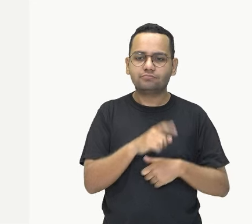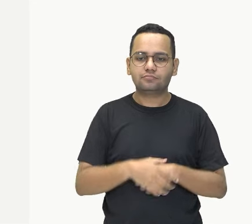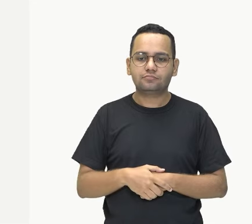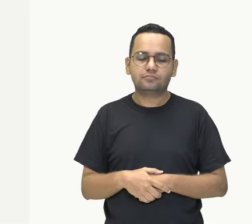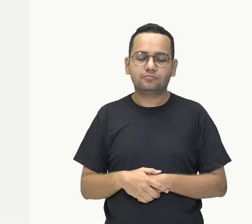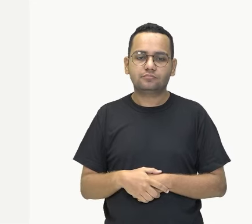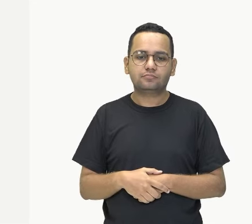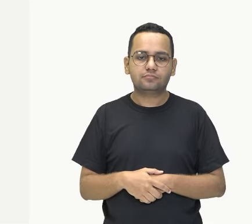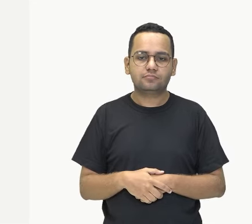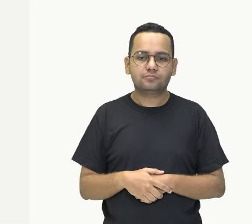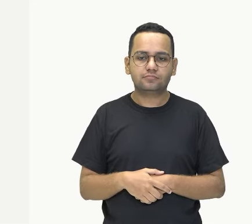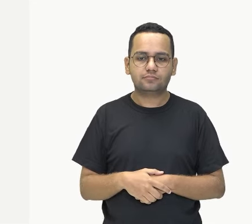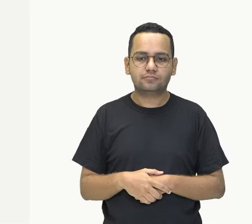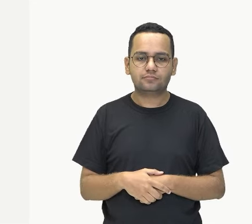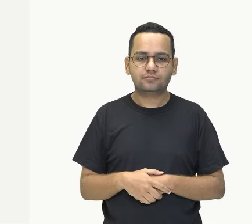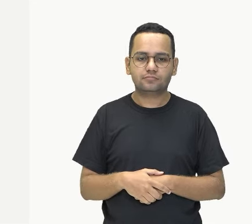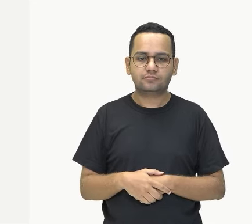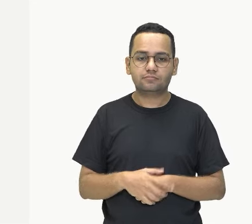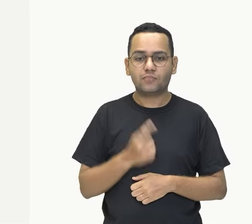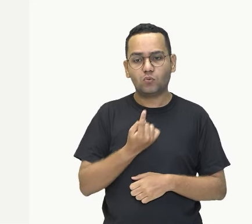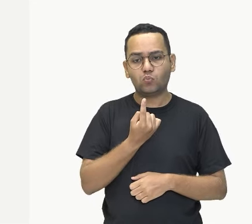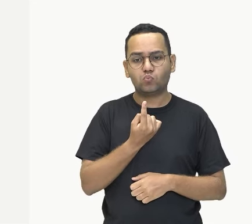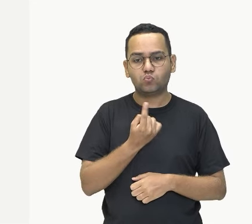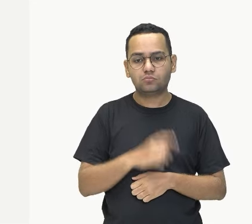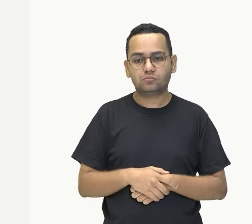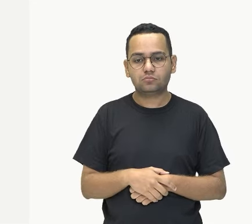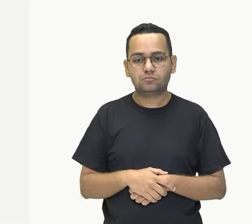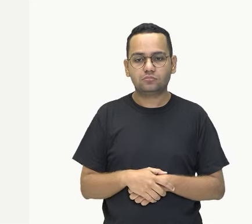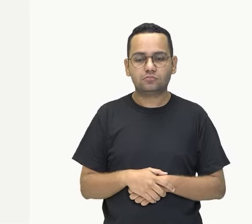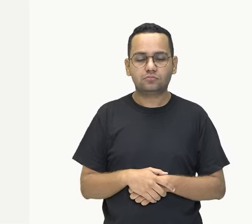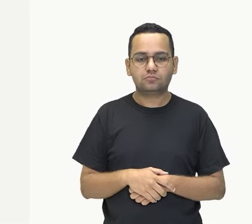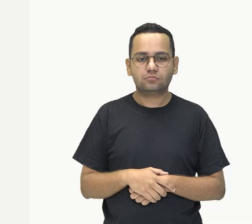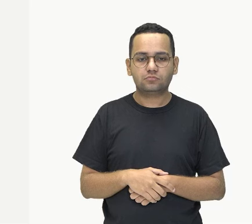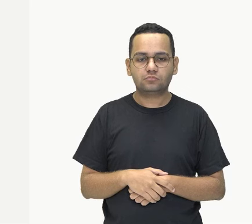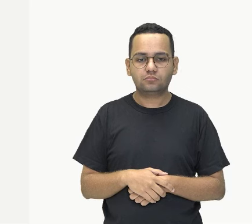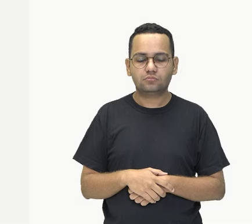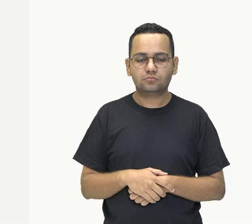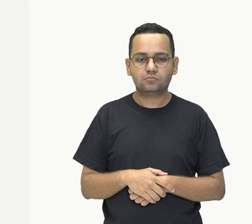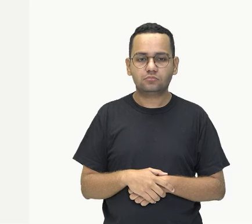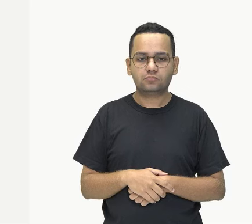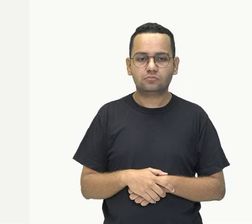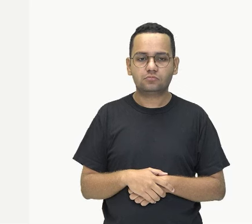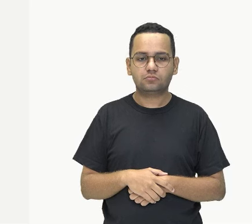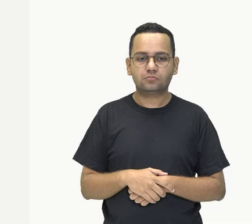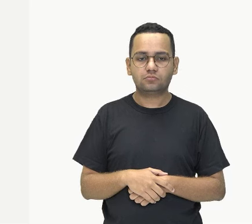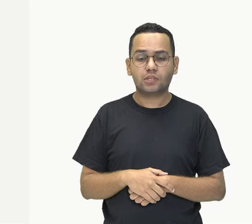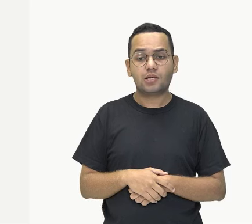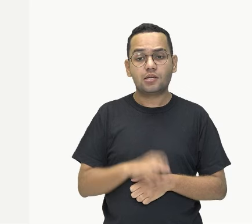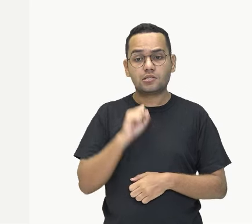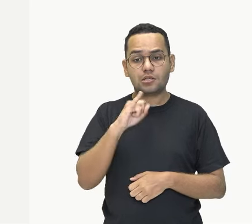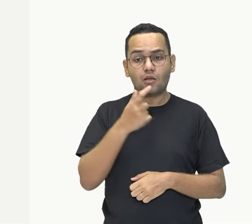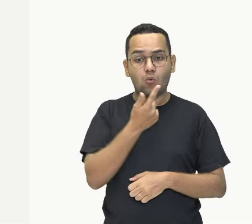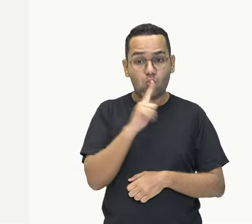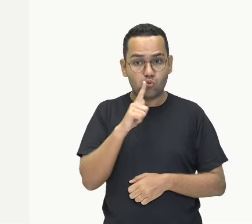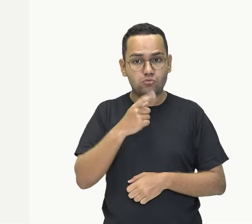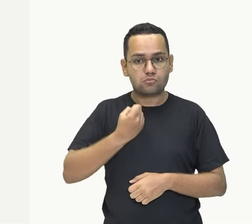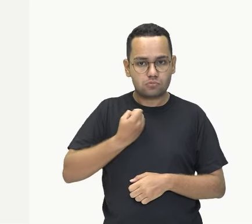Tá bom? 1 vezes 1 vezes 1 vezes 1 vai dar sempre 1. Mas se tivesse algum outro aí que não fosse